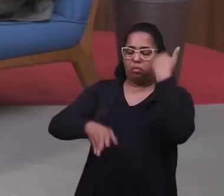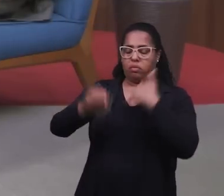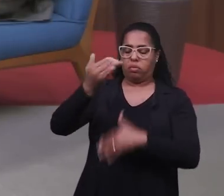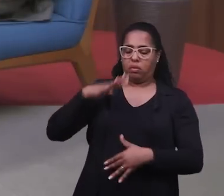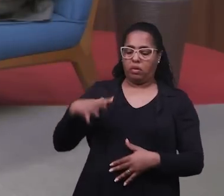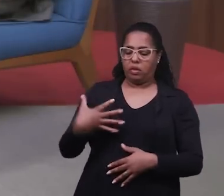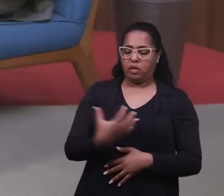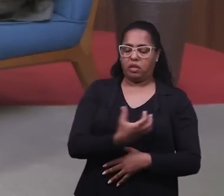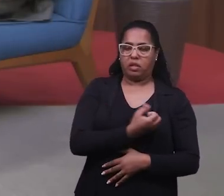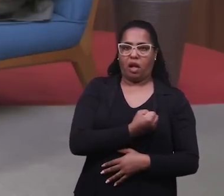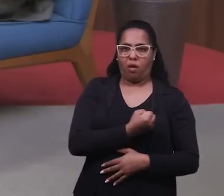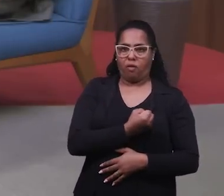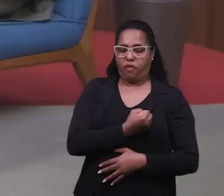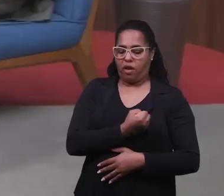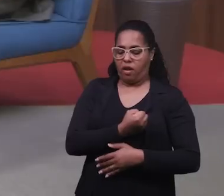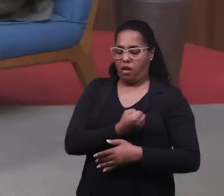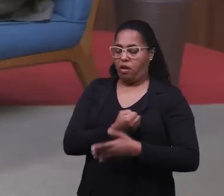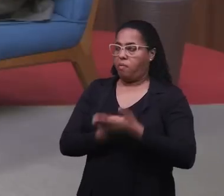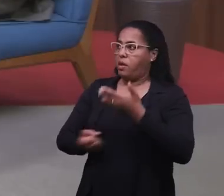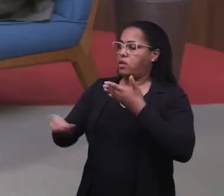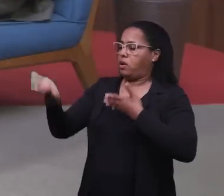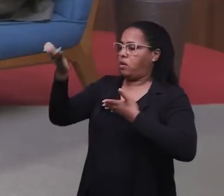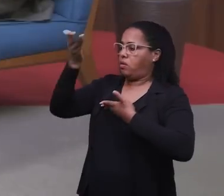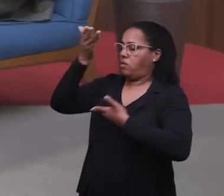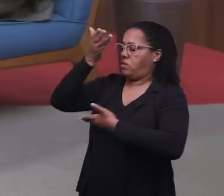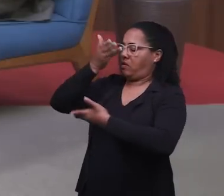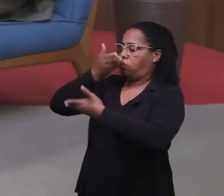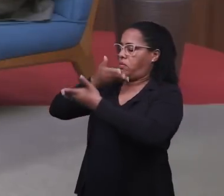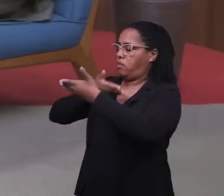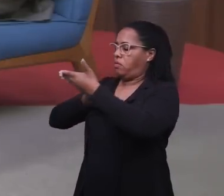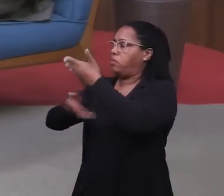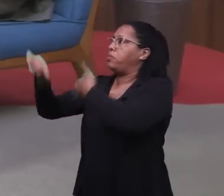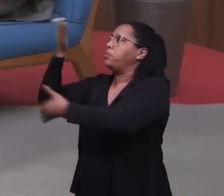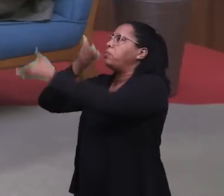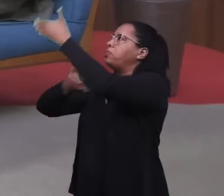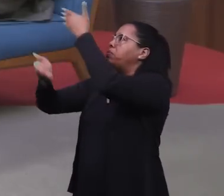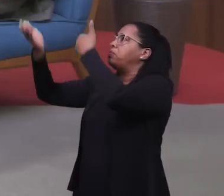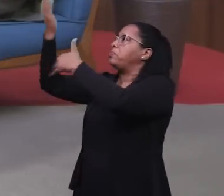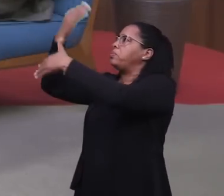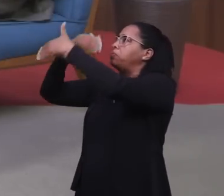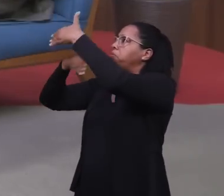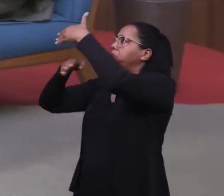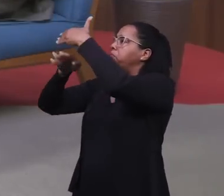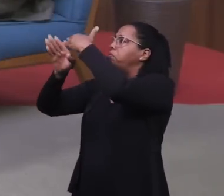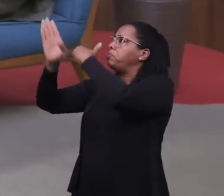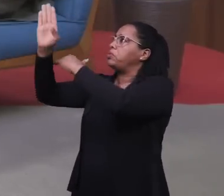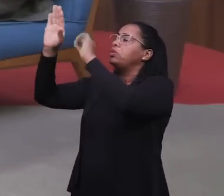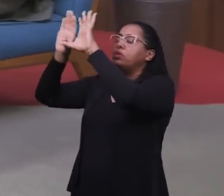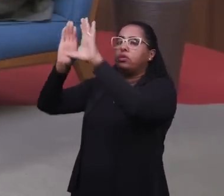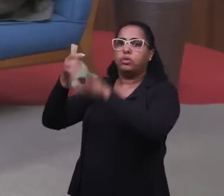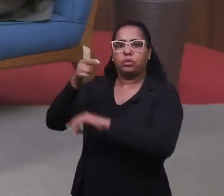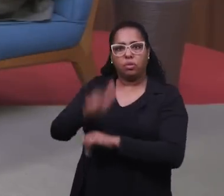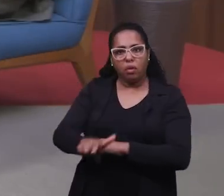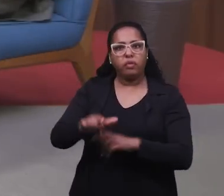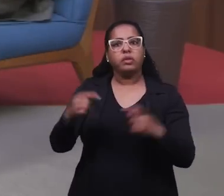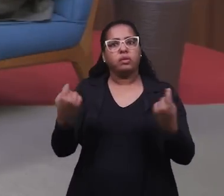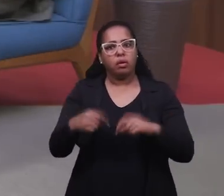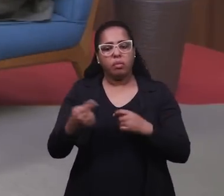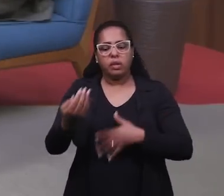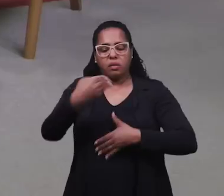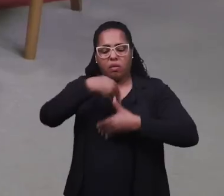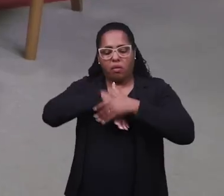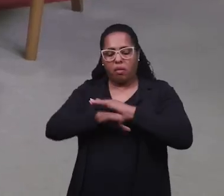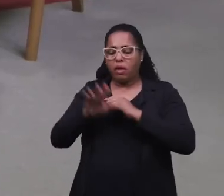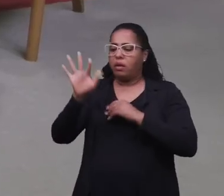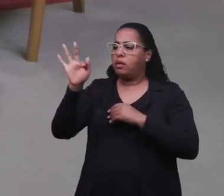ela resgata o homem, mas ela volta para a eternidade. Então, por isso, como tem que guardar a fé, porque o